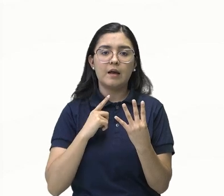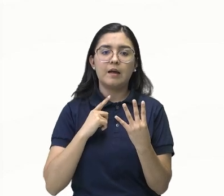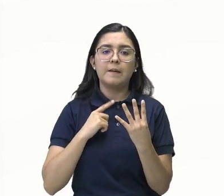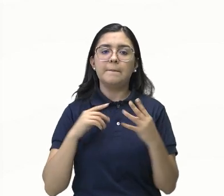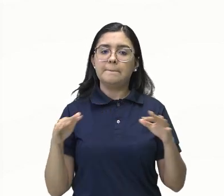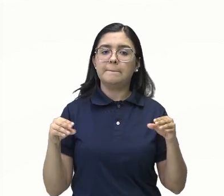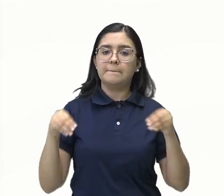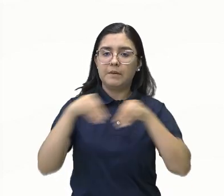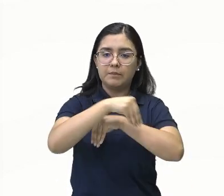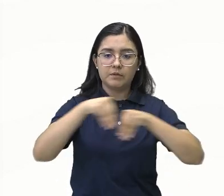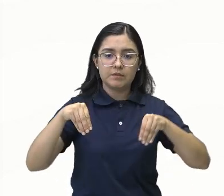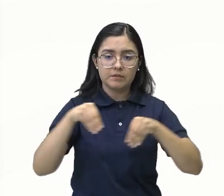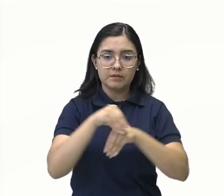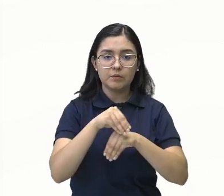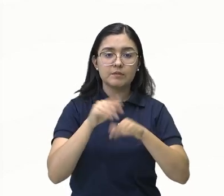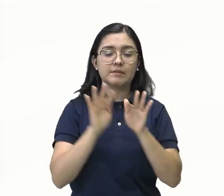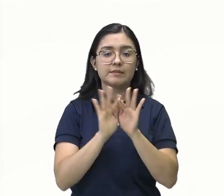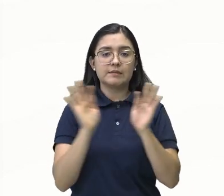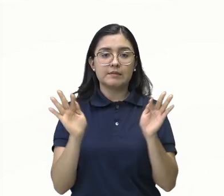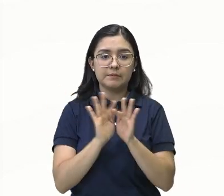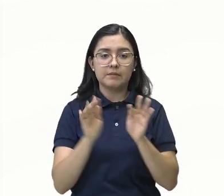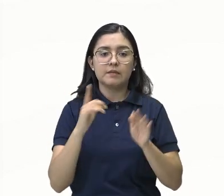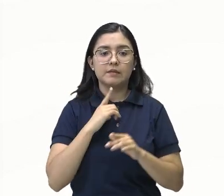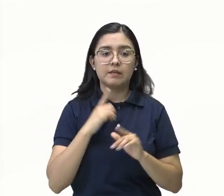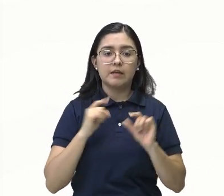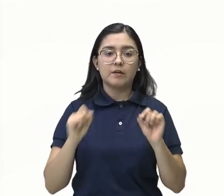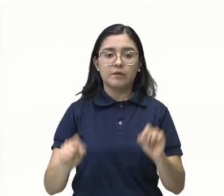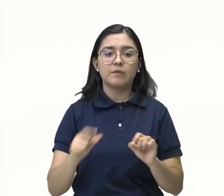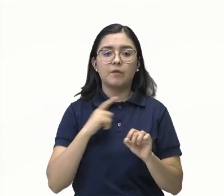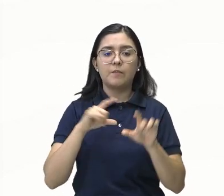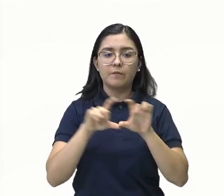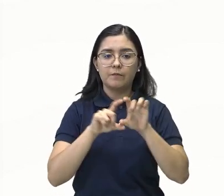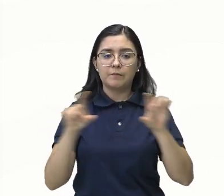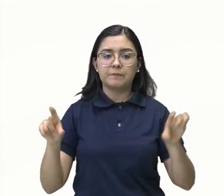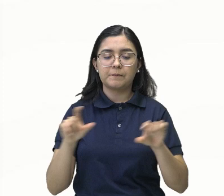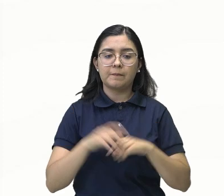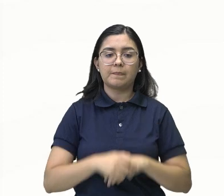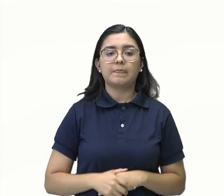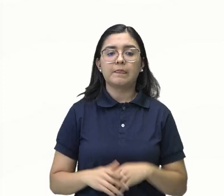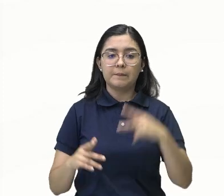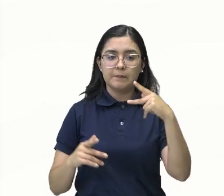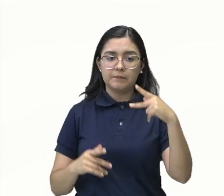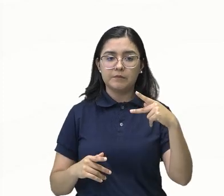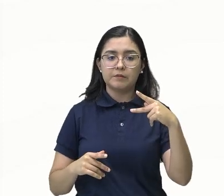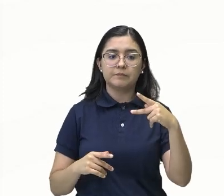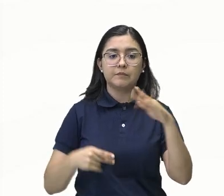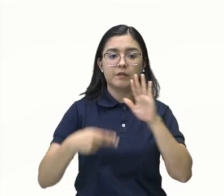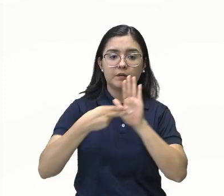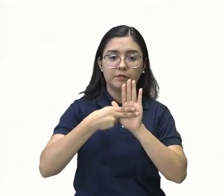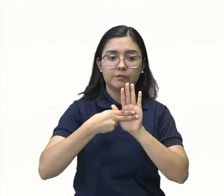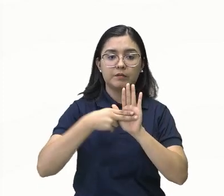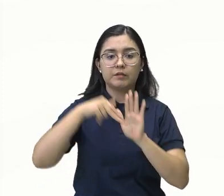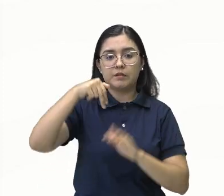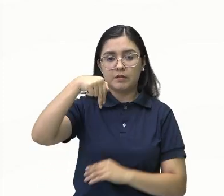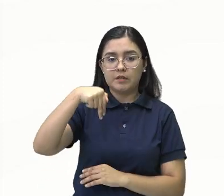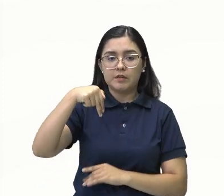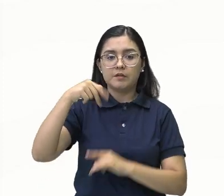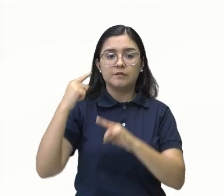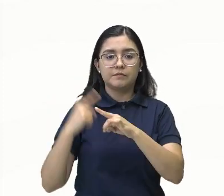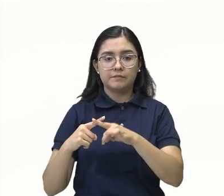permutação simples, que tem como fórmula, permutação vai ser igual a